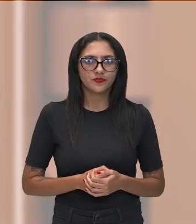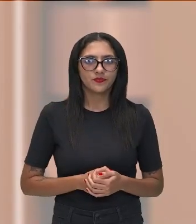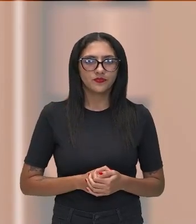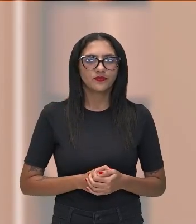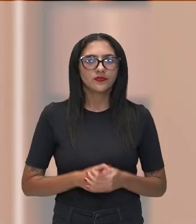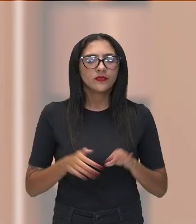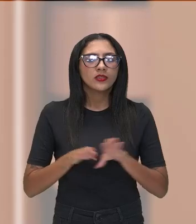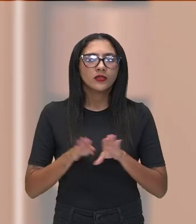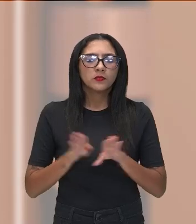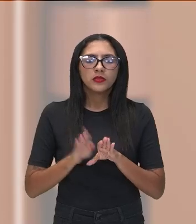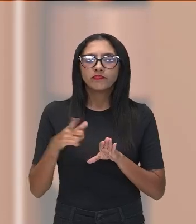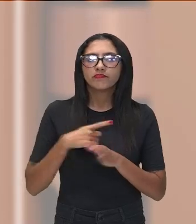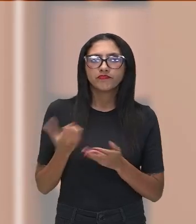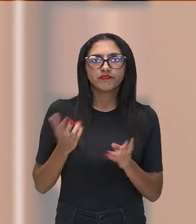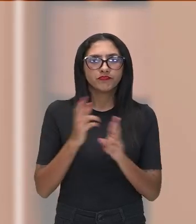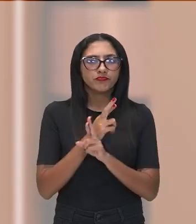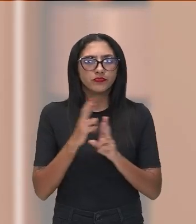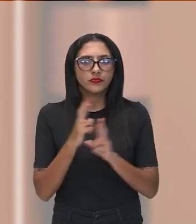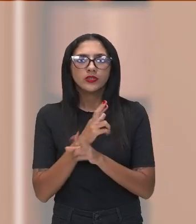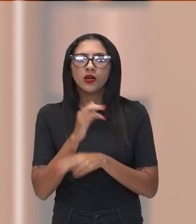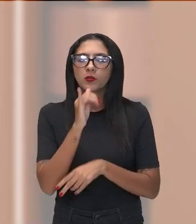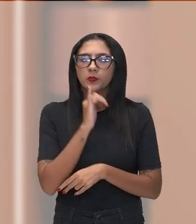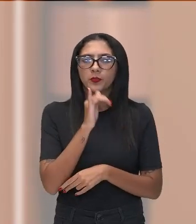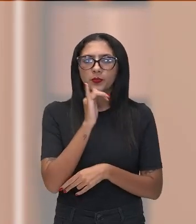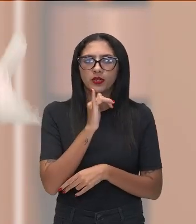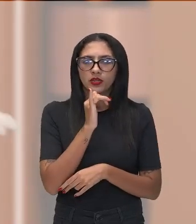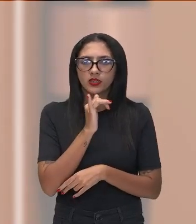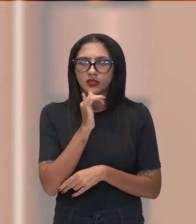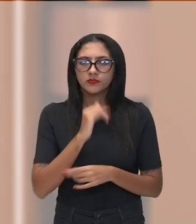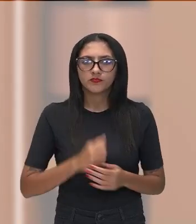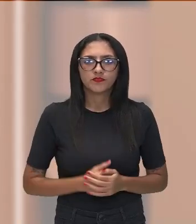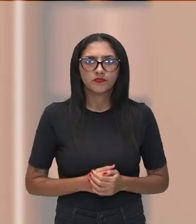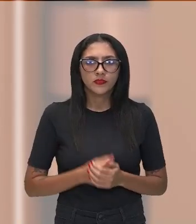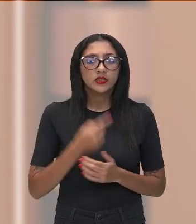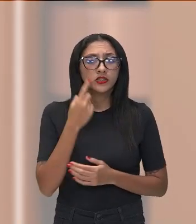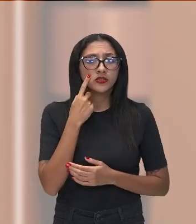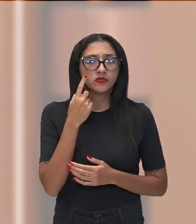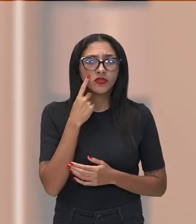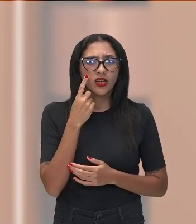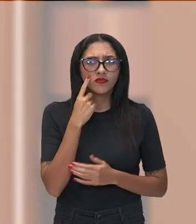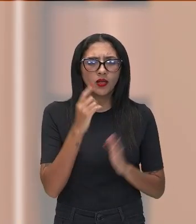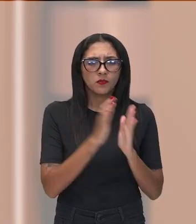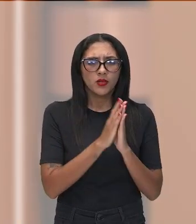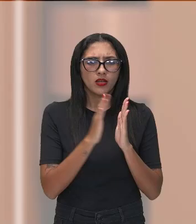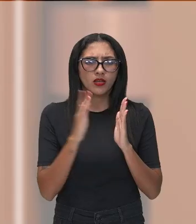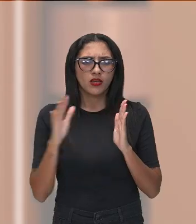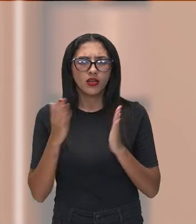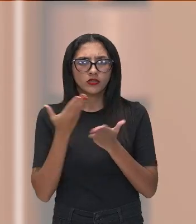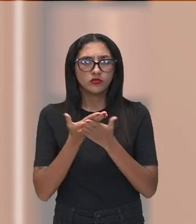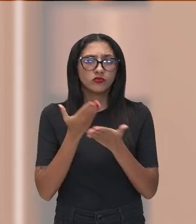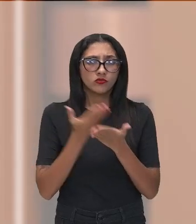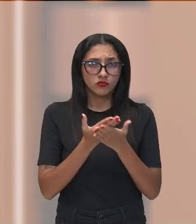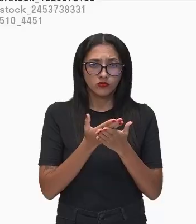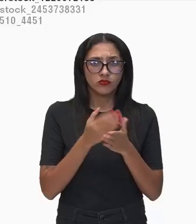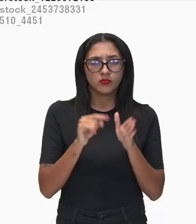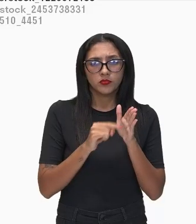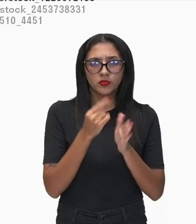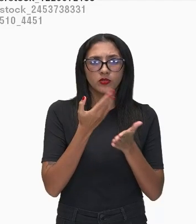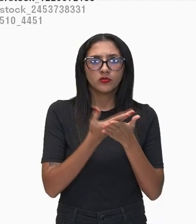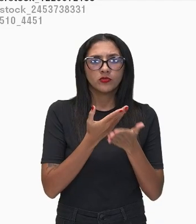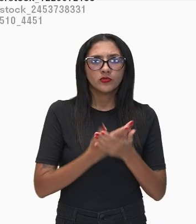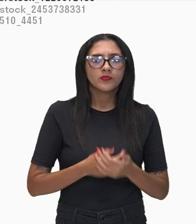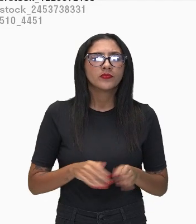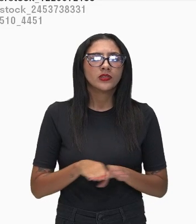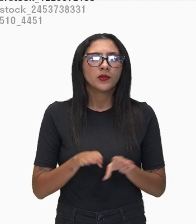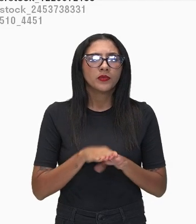trazer questões relacionadas, por exemplo, que nós veremos no decorrer de toda a nossa unidade, né? O combate